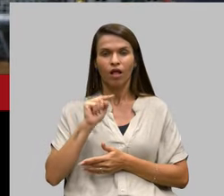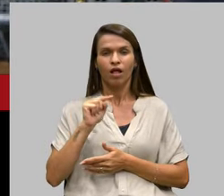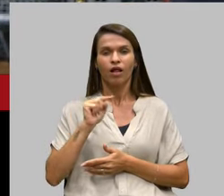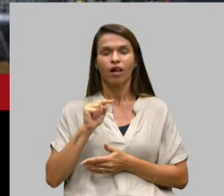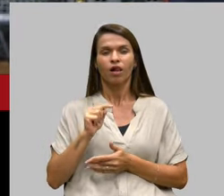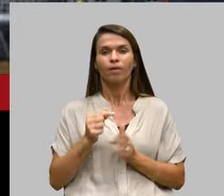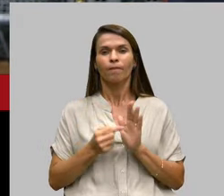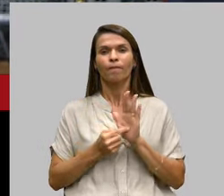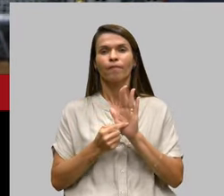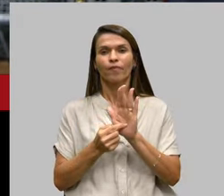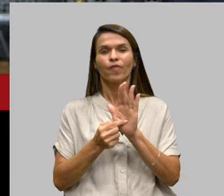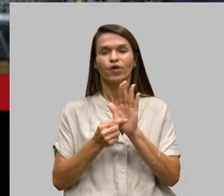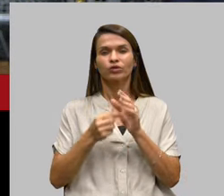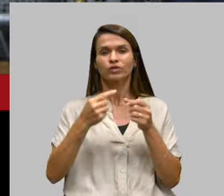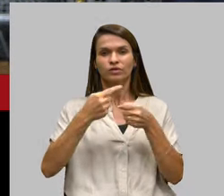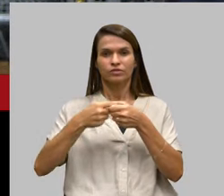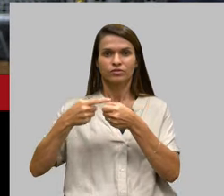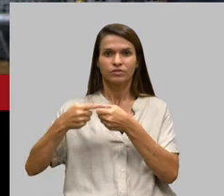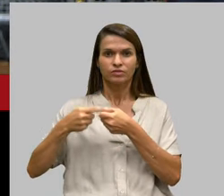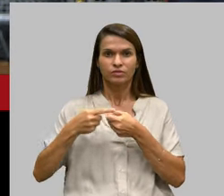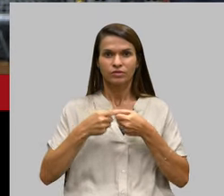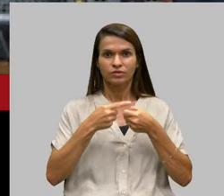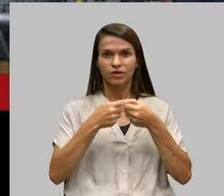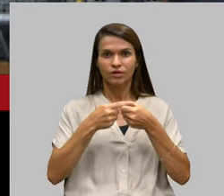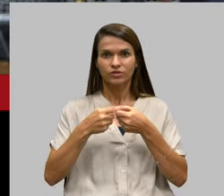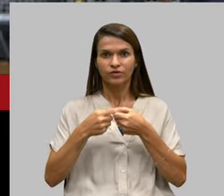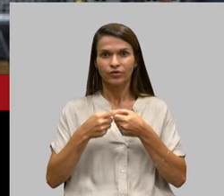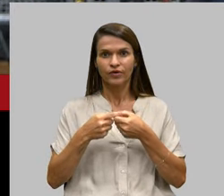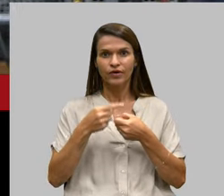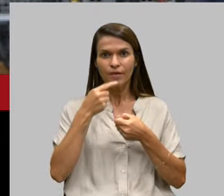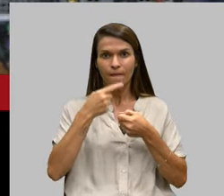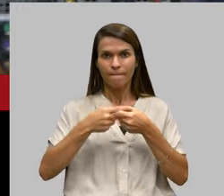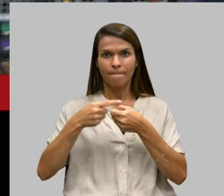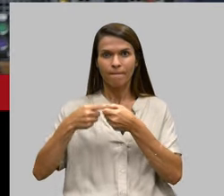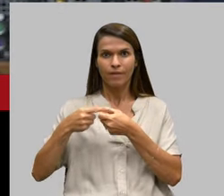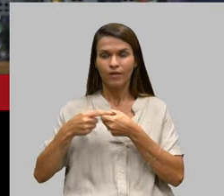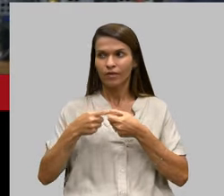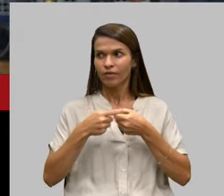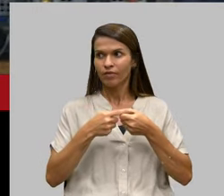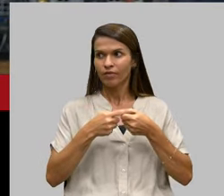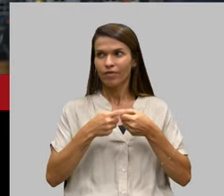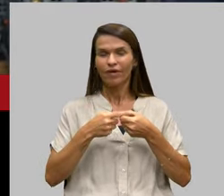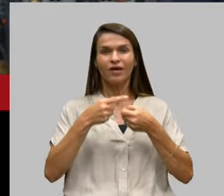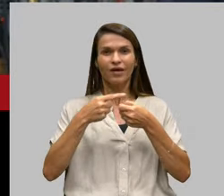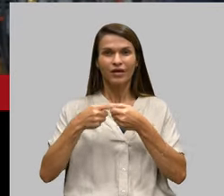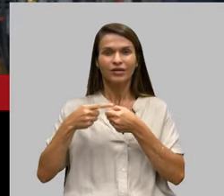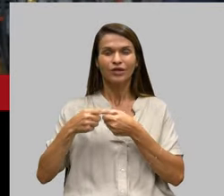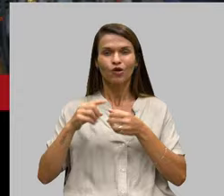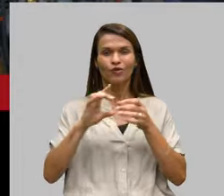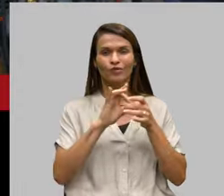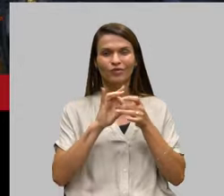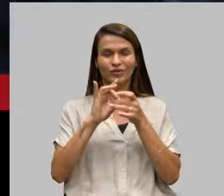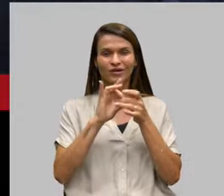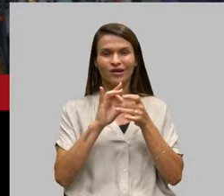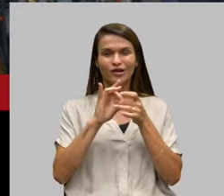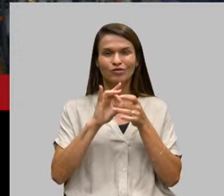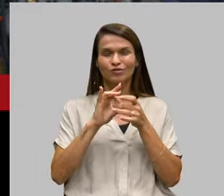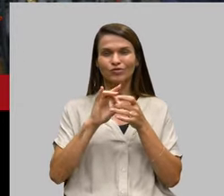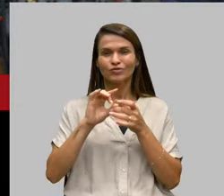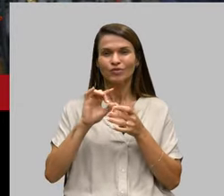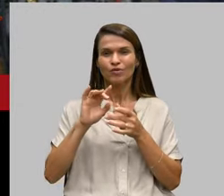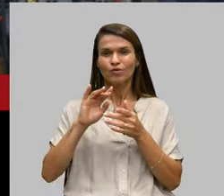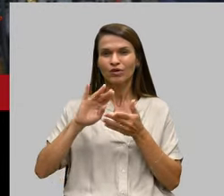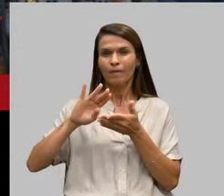aqui ó os municípios ela prevê que os regimes próprios dos Municípios vão aplicar as mesmas regras do da União exceto n se